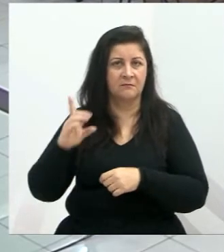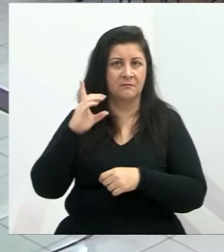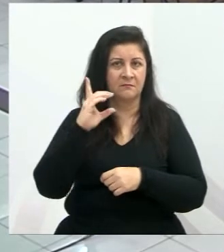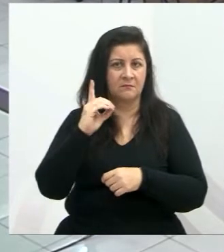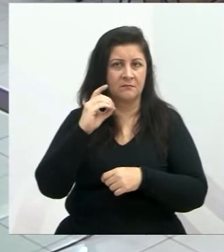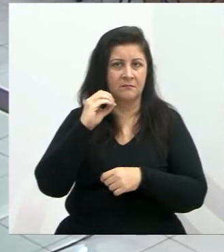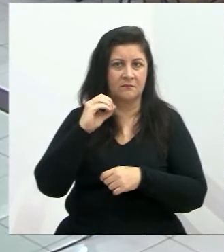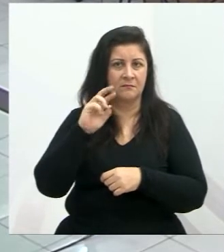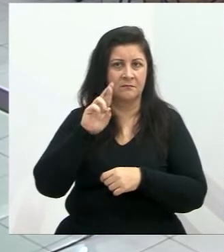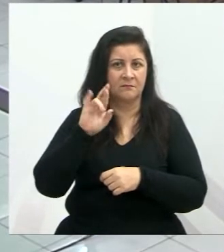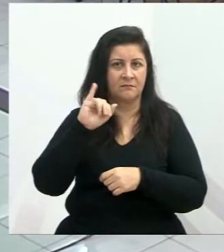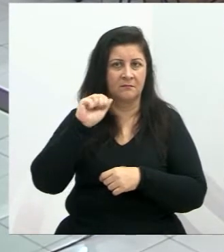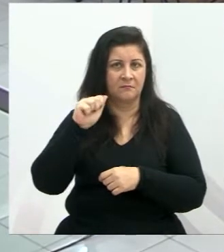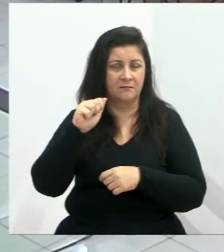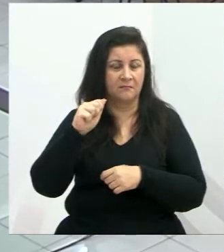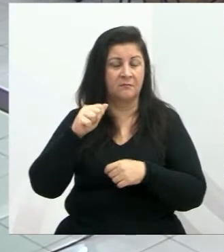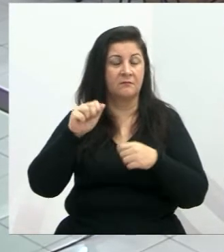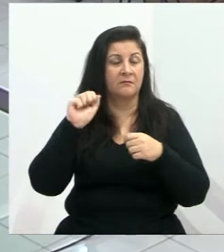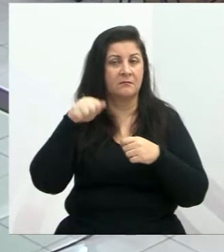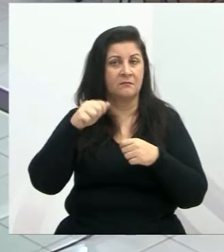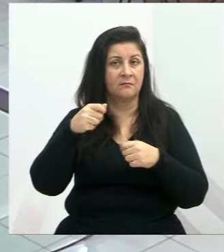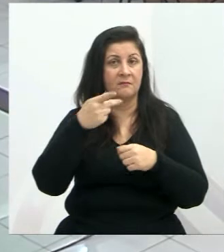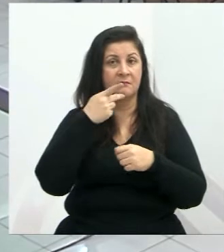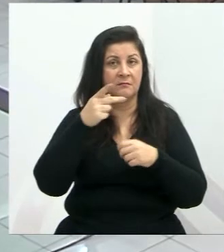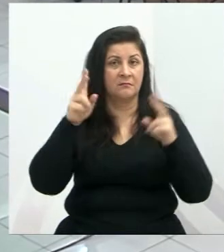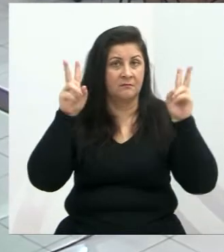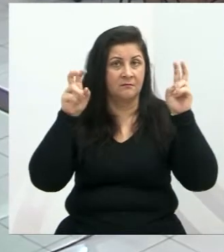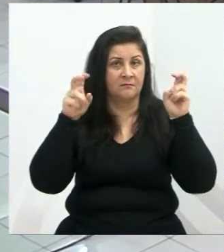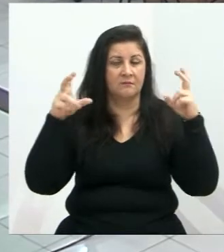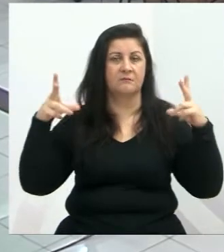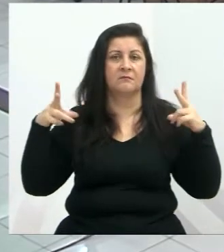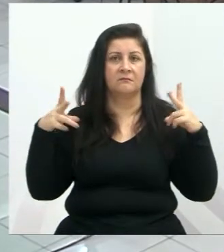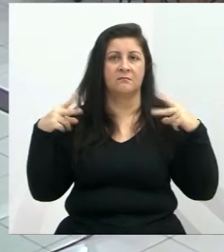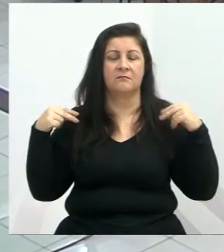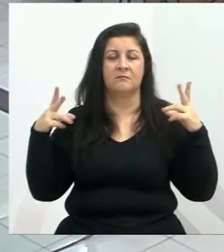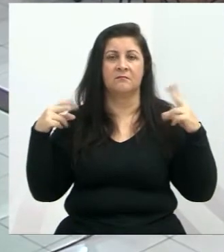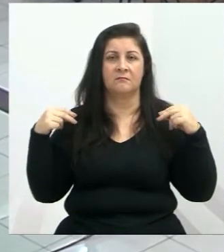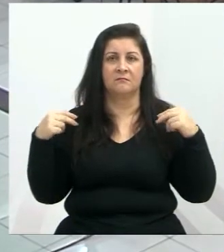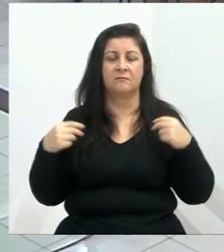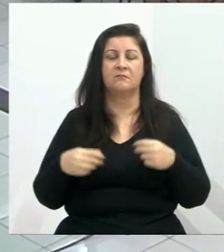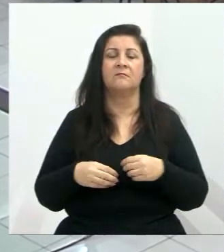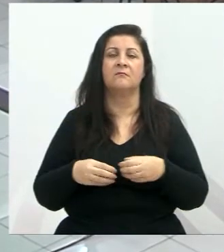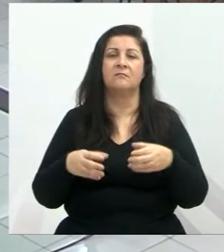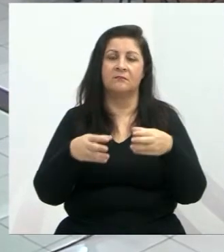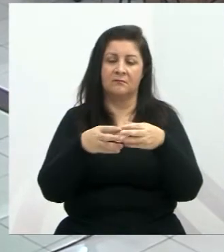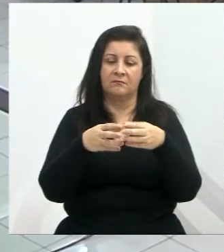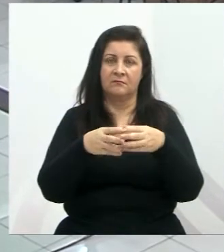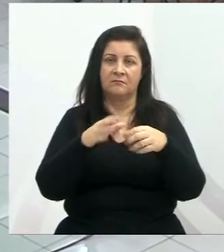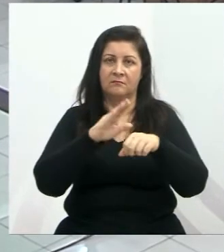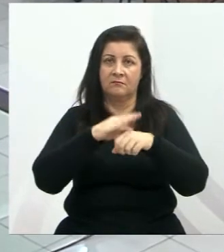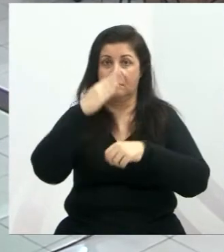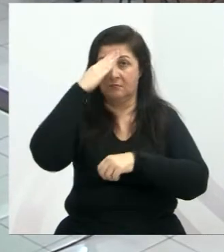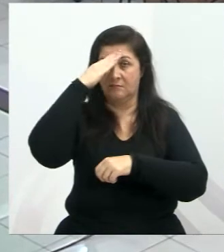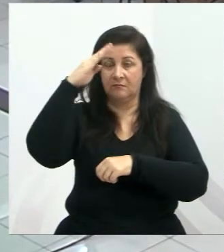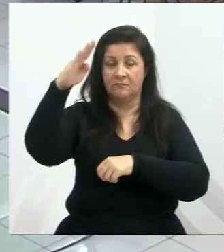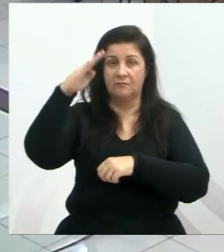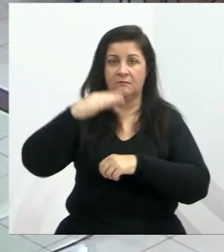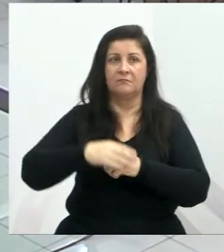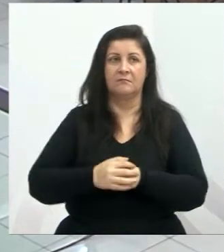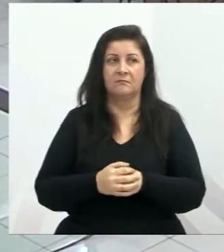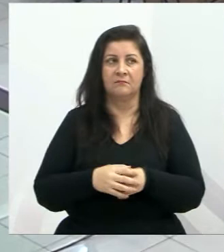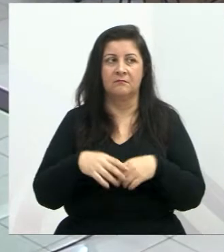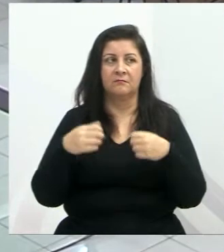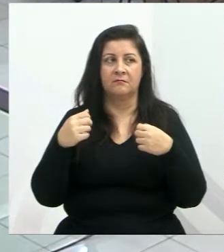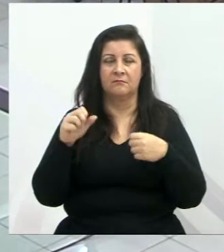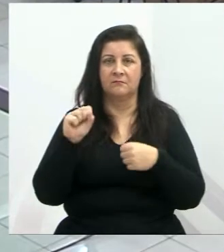motoristas e cobradores do transporte público de passageiros, dentre os grupos prioritários para a imunização contra o Covid. Então, está bem